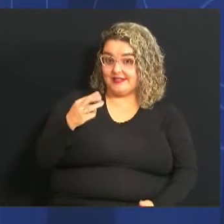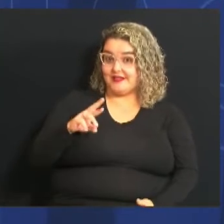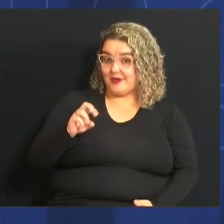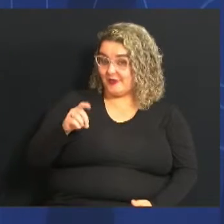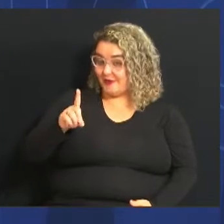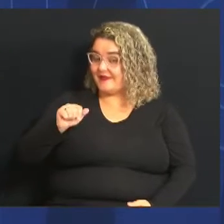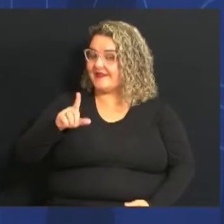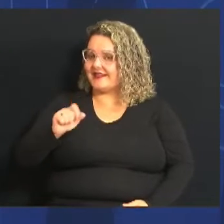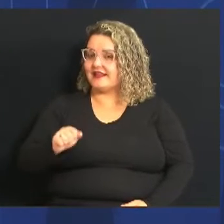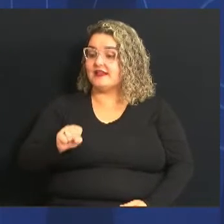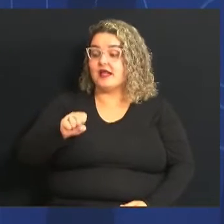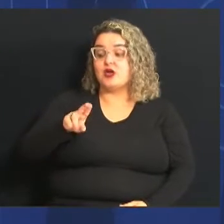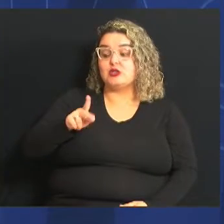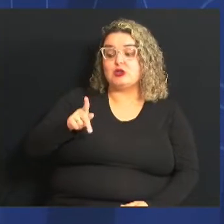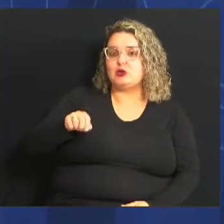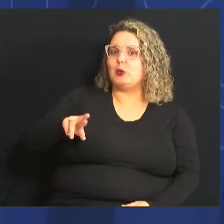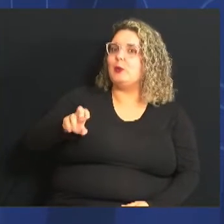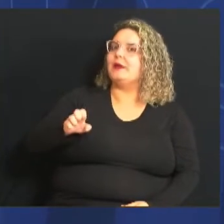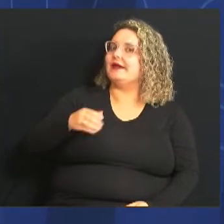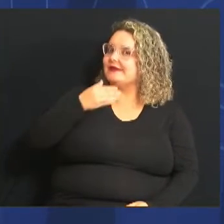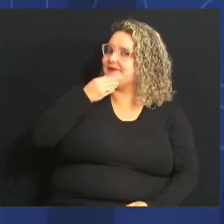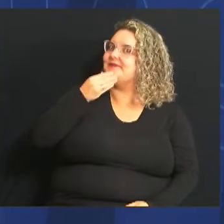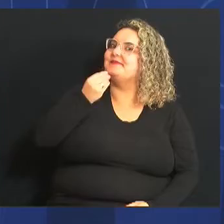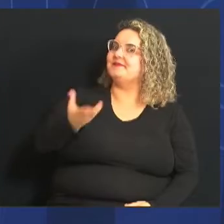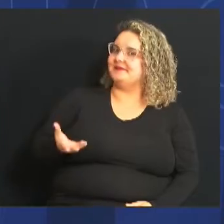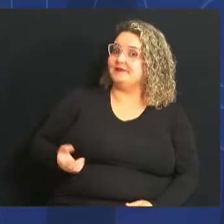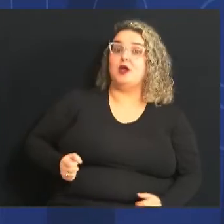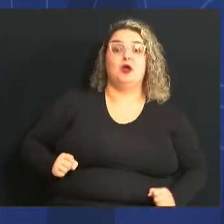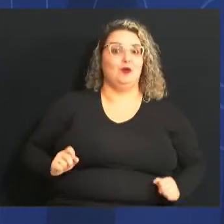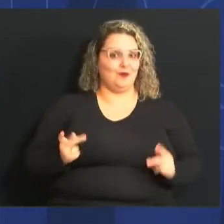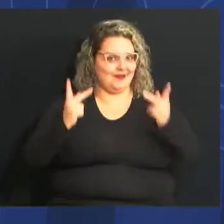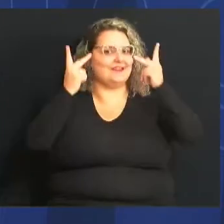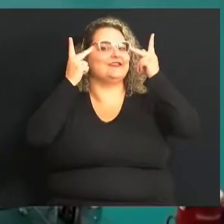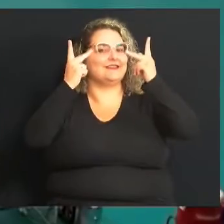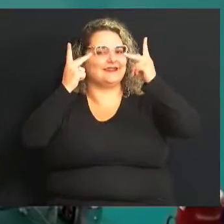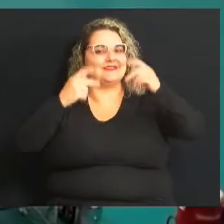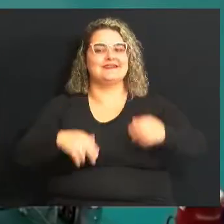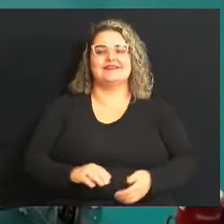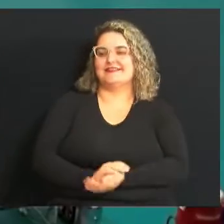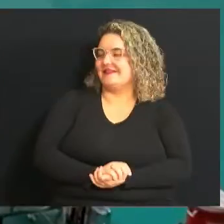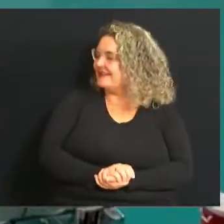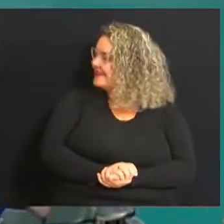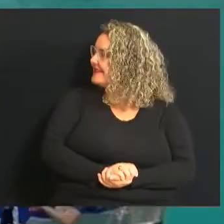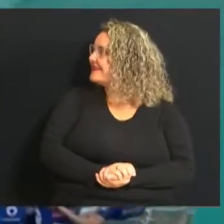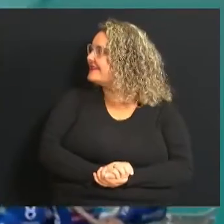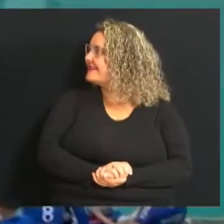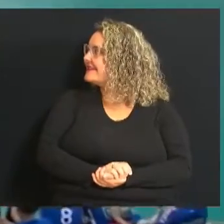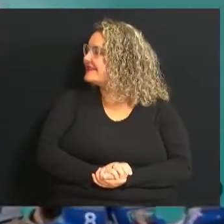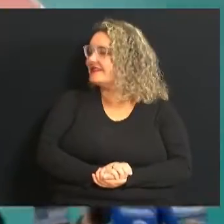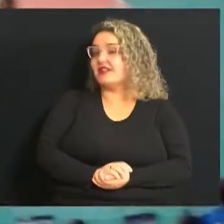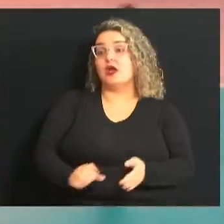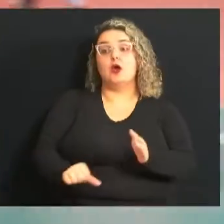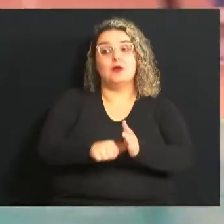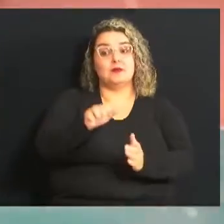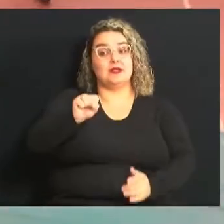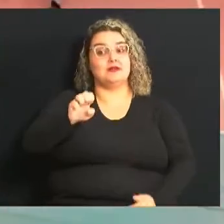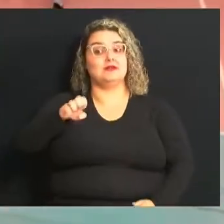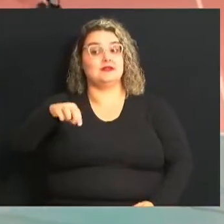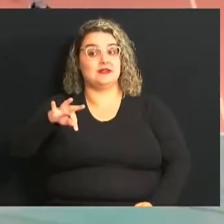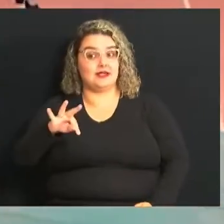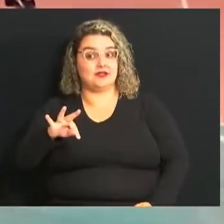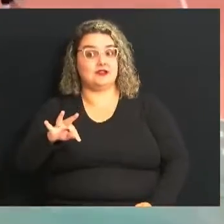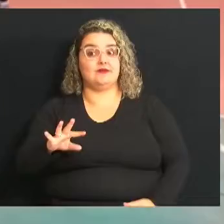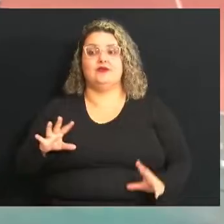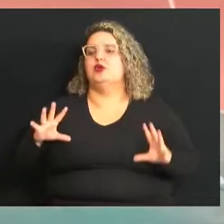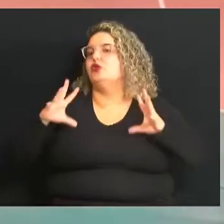Superliga Masculina e se deu bem, viu? Mais uma vitória na competição. O primeiro set foi todo